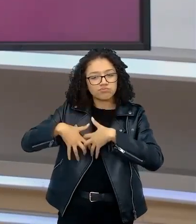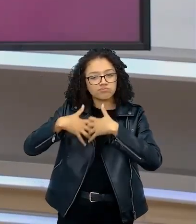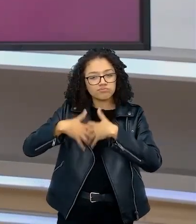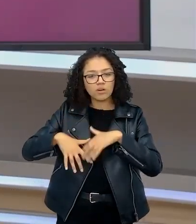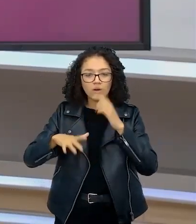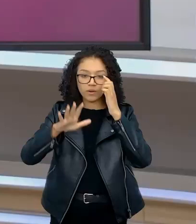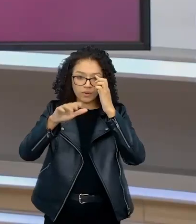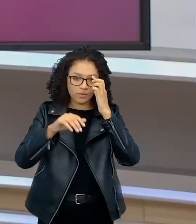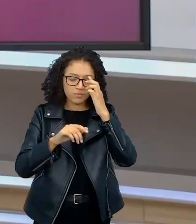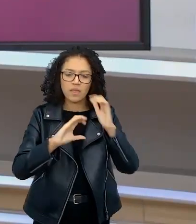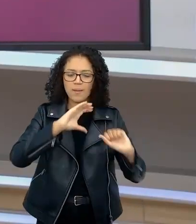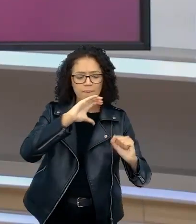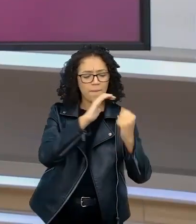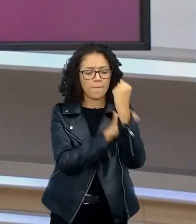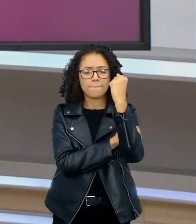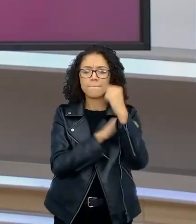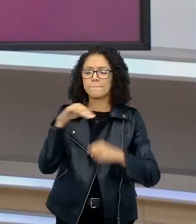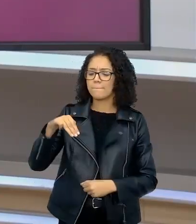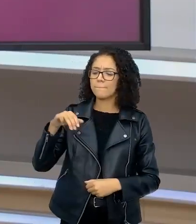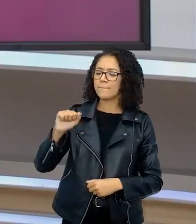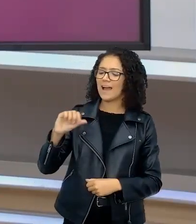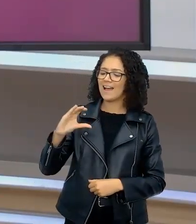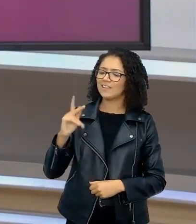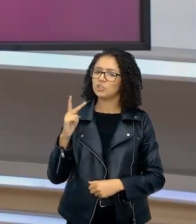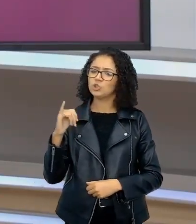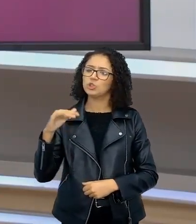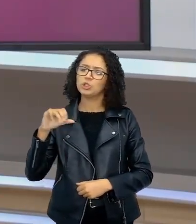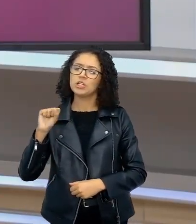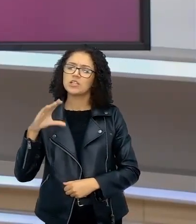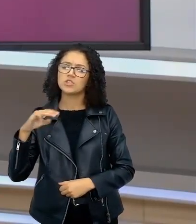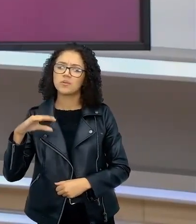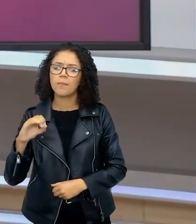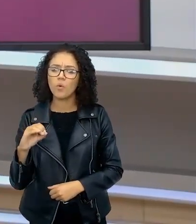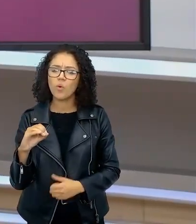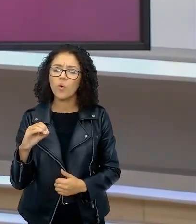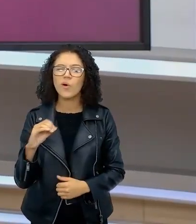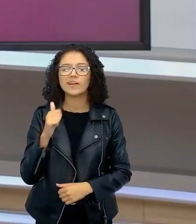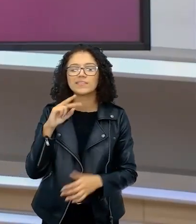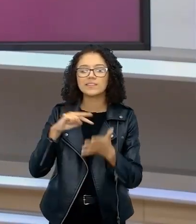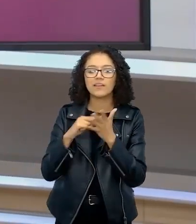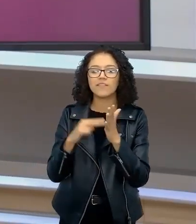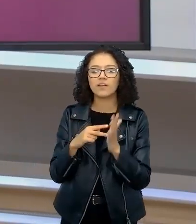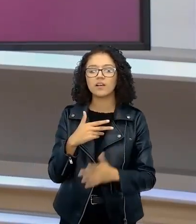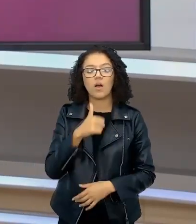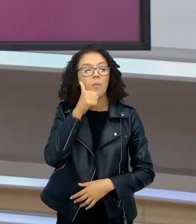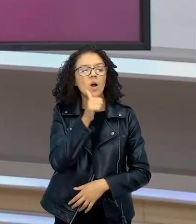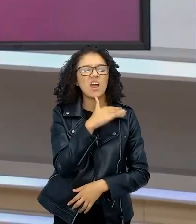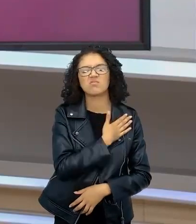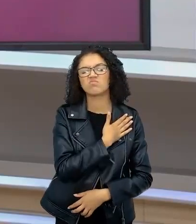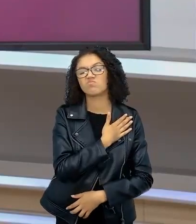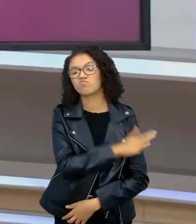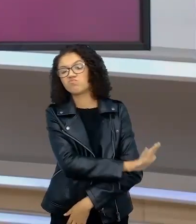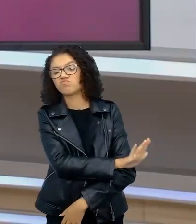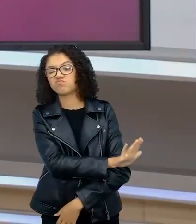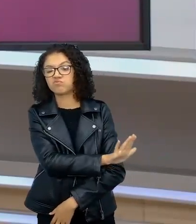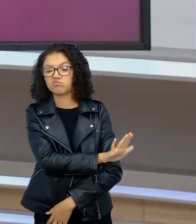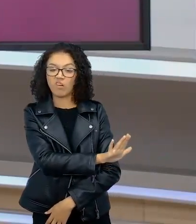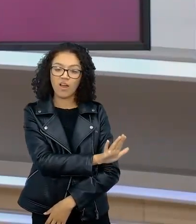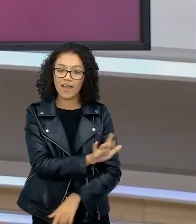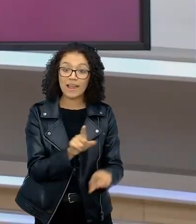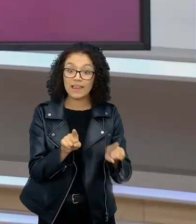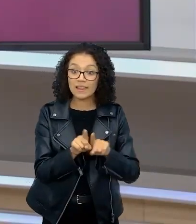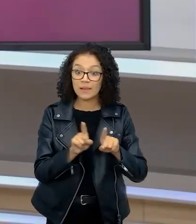ouve muito falar de machismo, né? O machismo que é aquele preconceito contra as mulheres, o machismo que é aquilo que coloca as mulheres